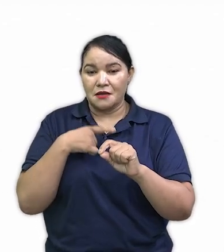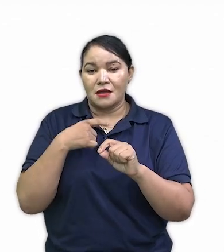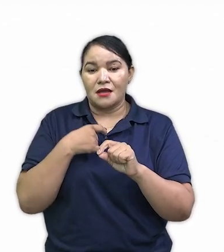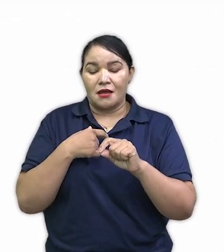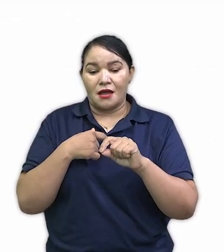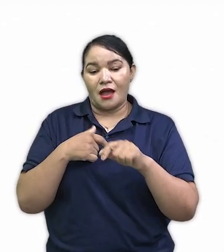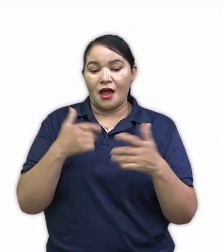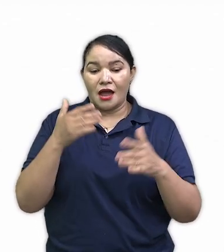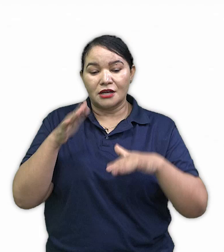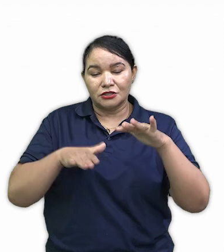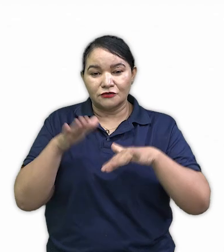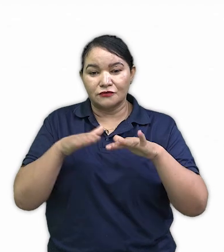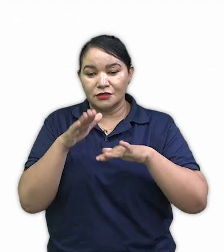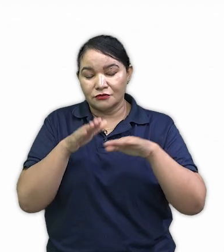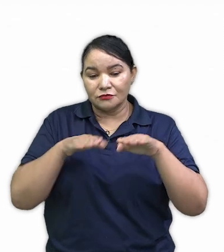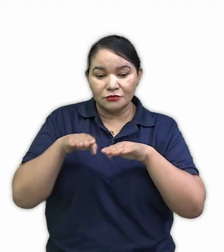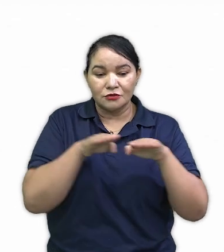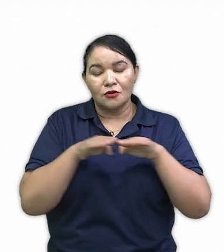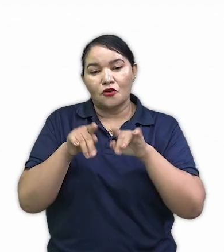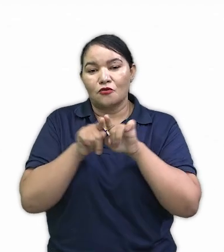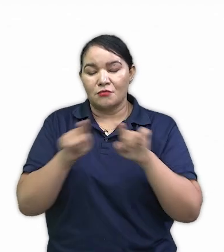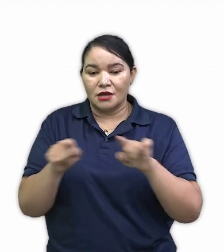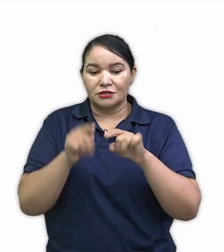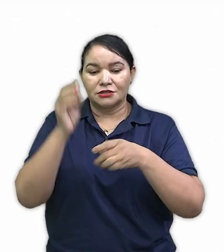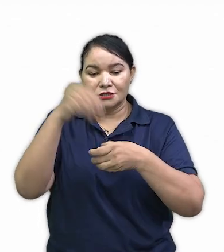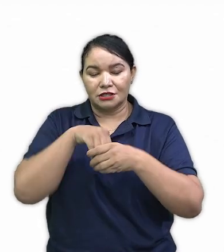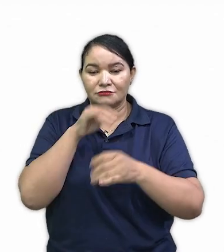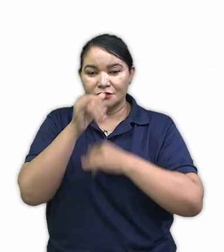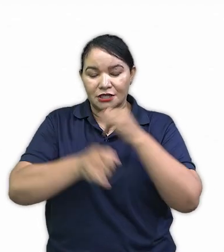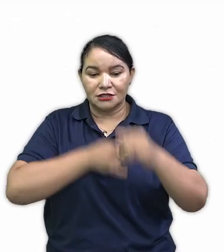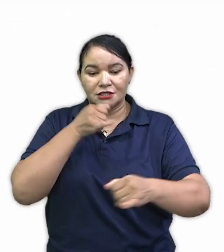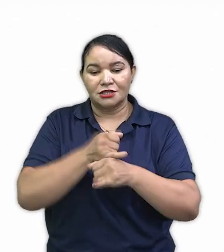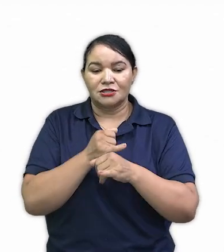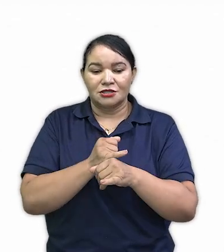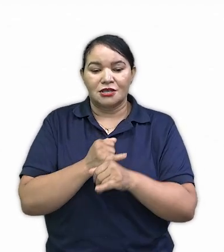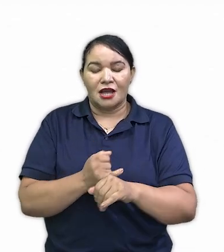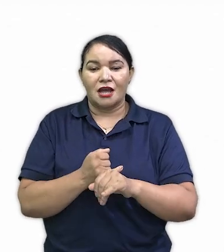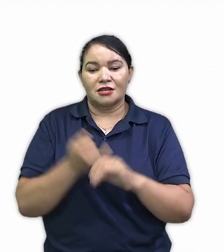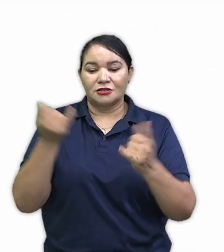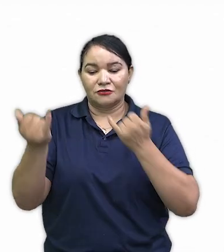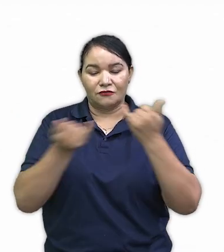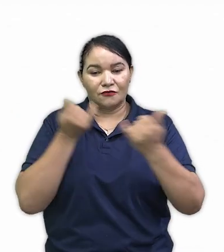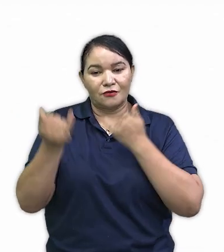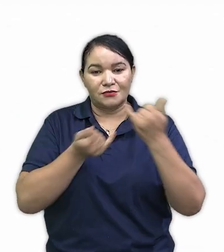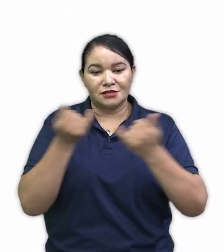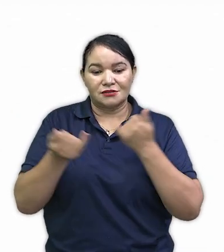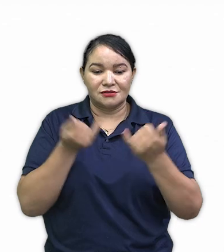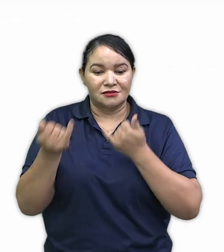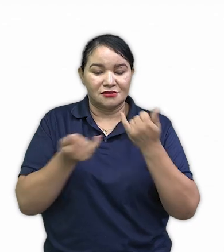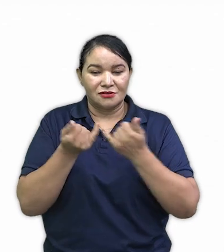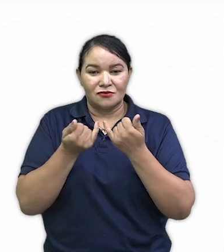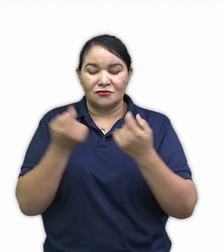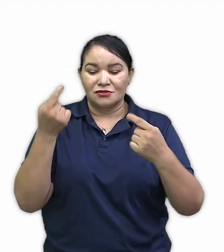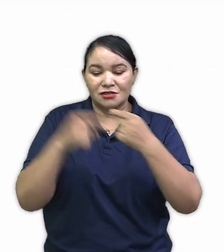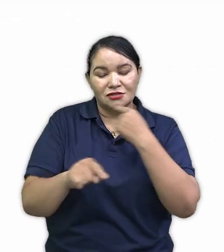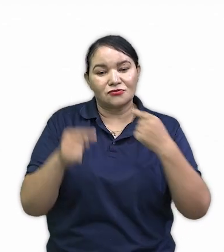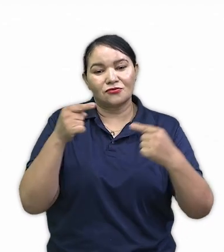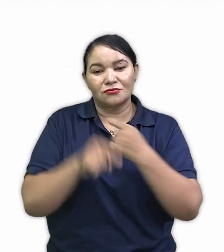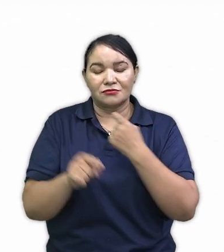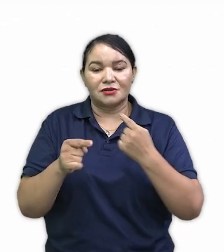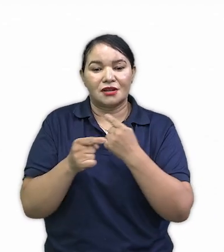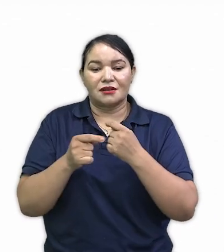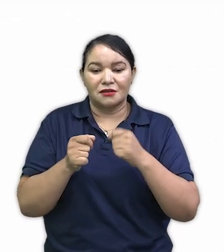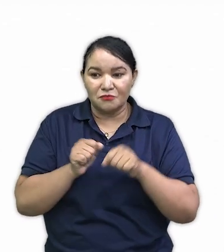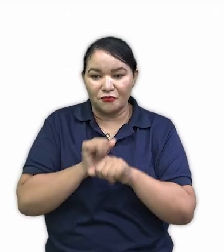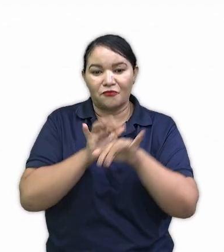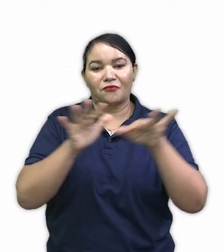seja parcial e enviesada, é no ambiente online que a desinformação é abundante. Olha só, gente,